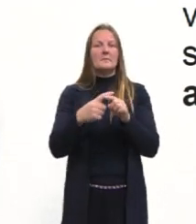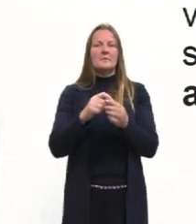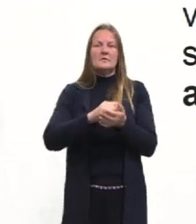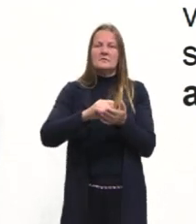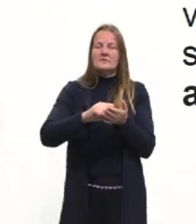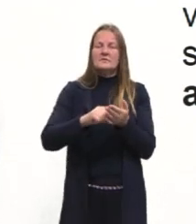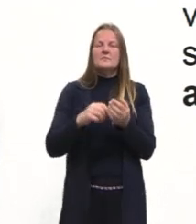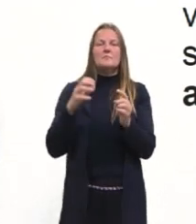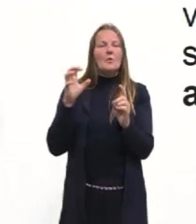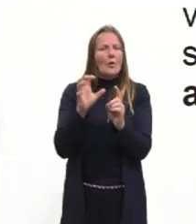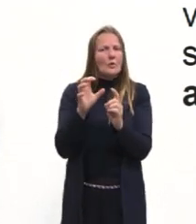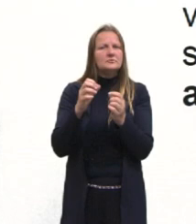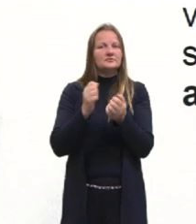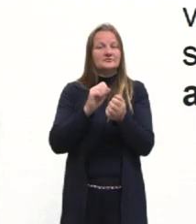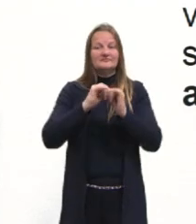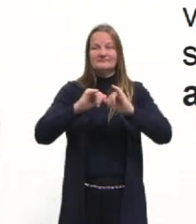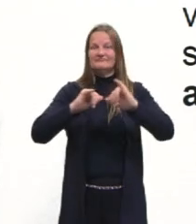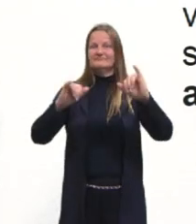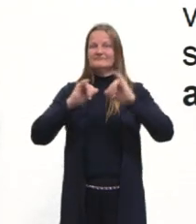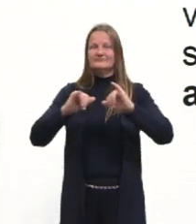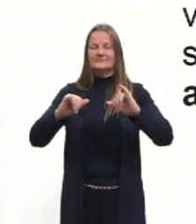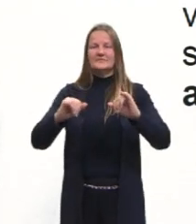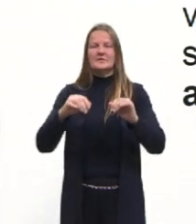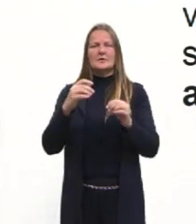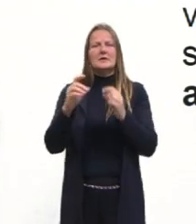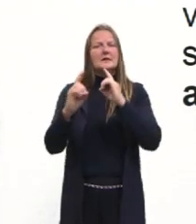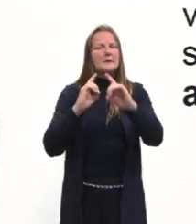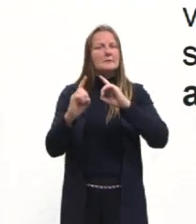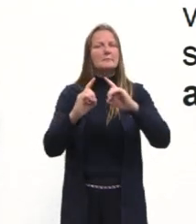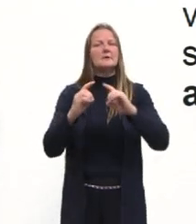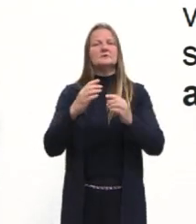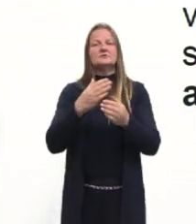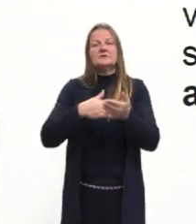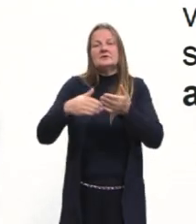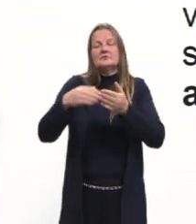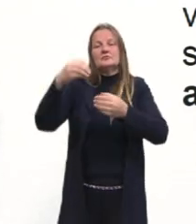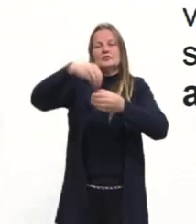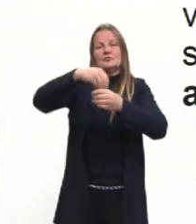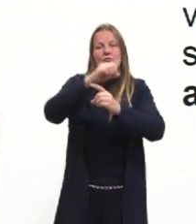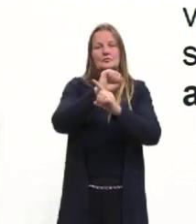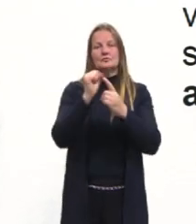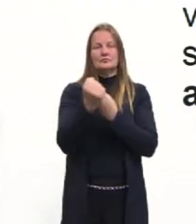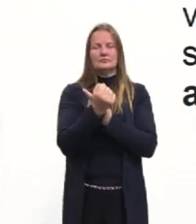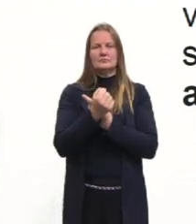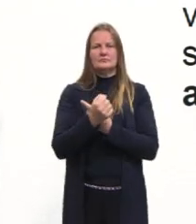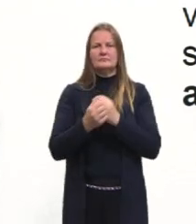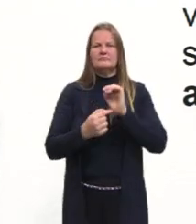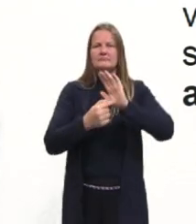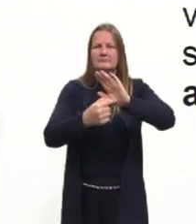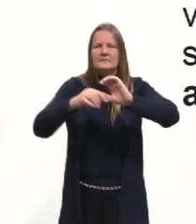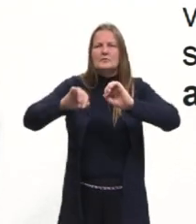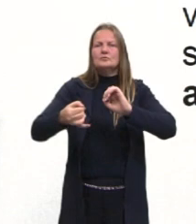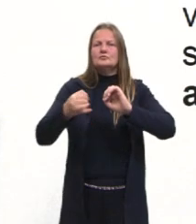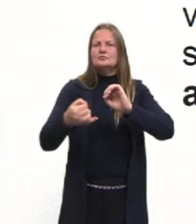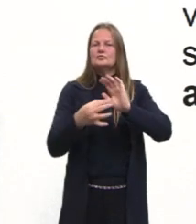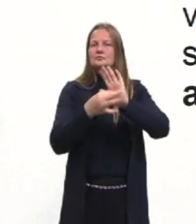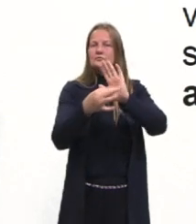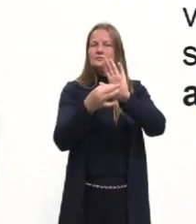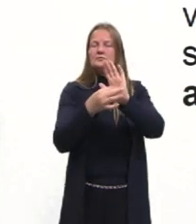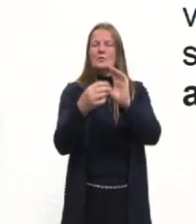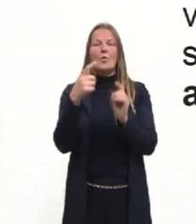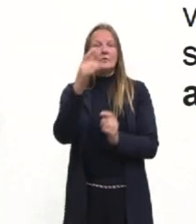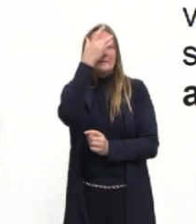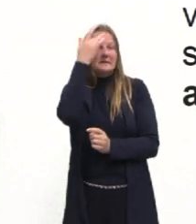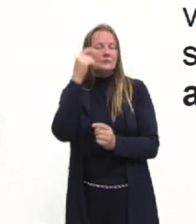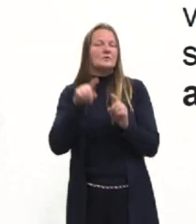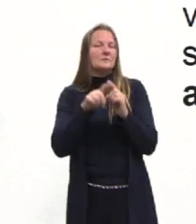intervir socialmente para contribuírem com os debates que estão em voga, oferecendo subsídios para que outros também